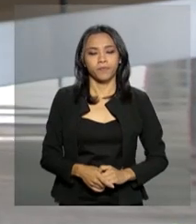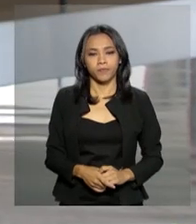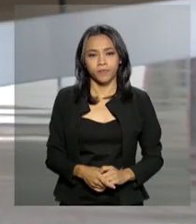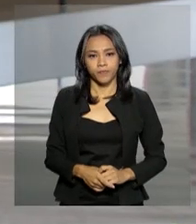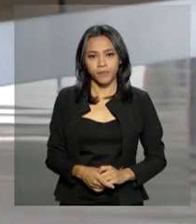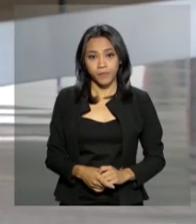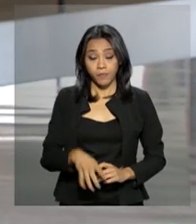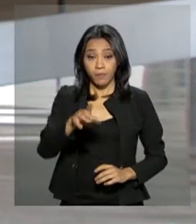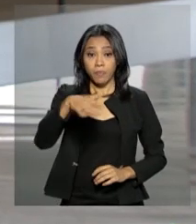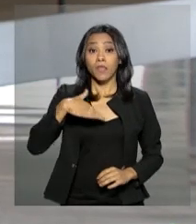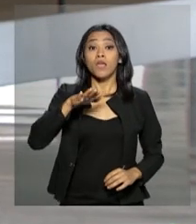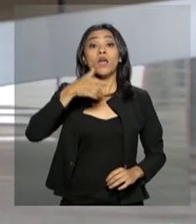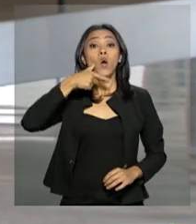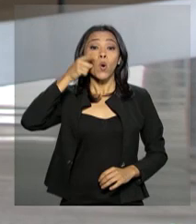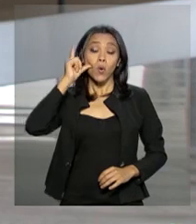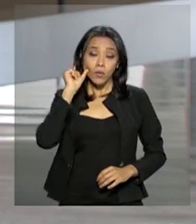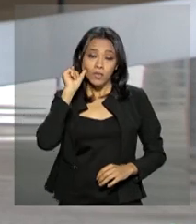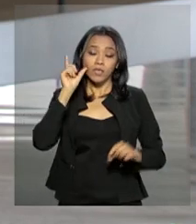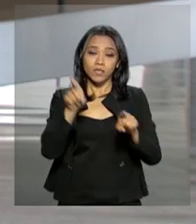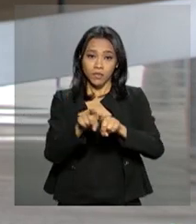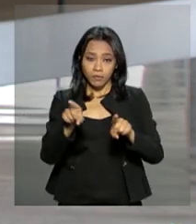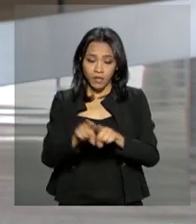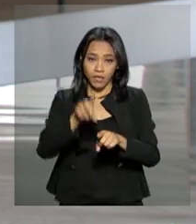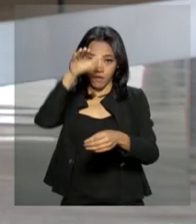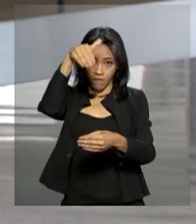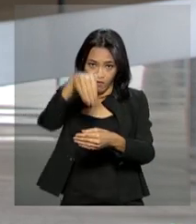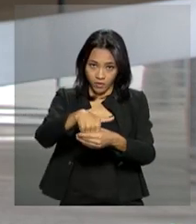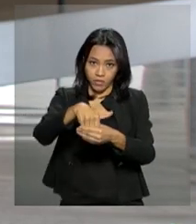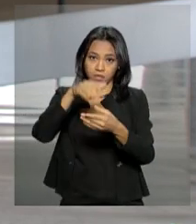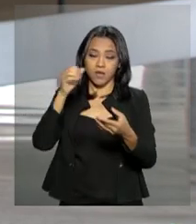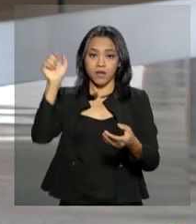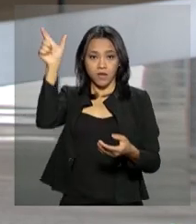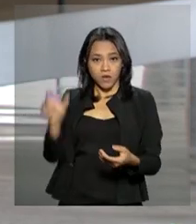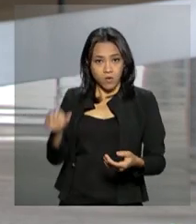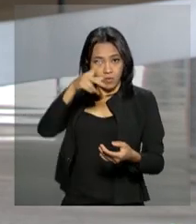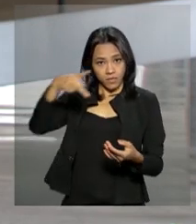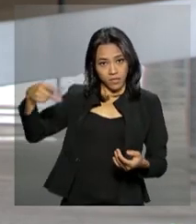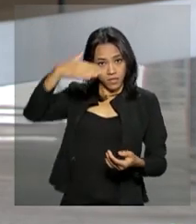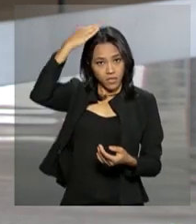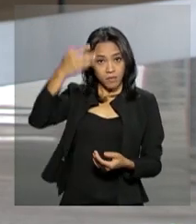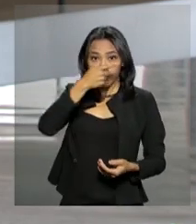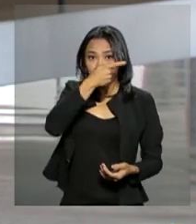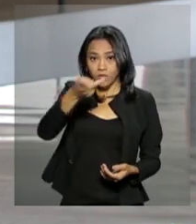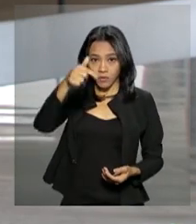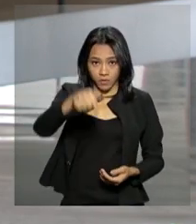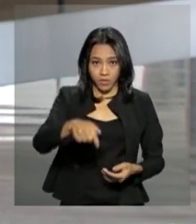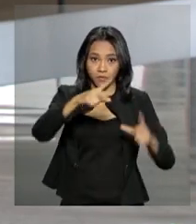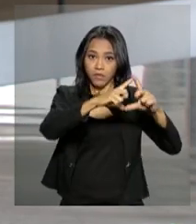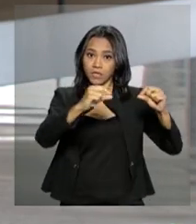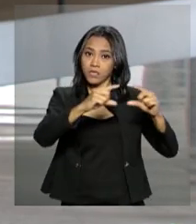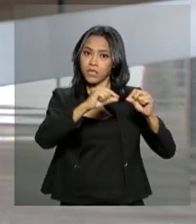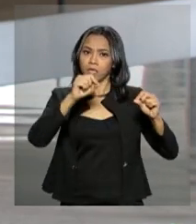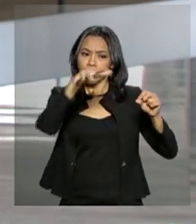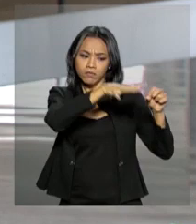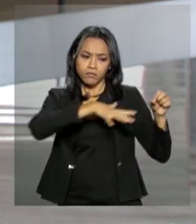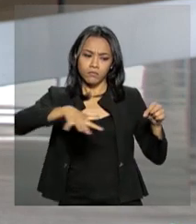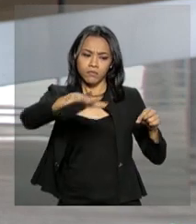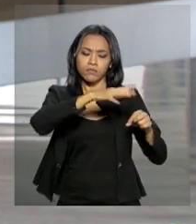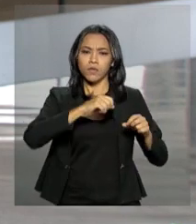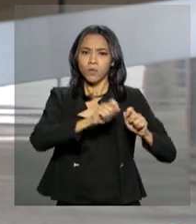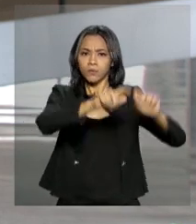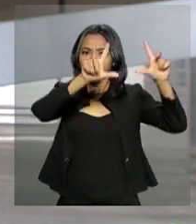e ontem também durante a votação o presidente michel temer visitou aqui em brasília o centro integrado de comando